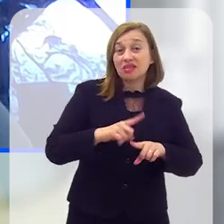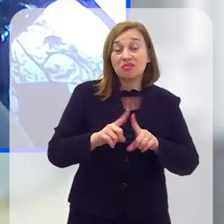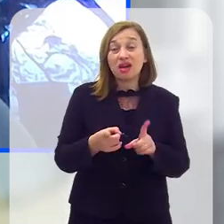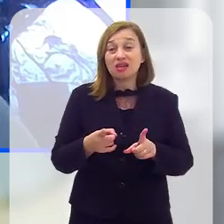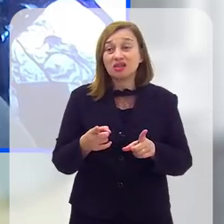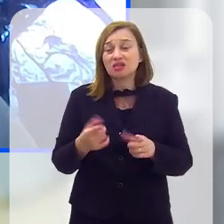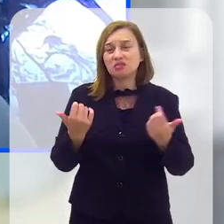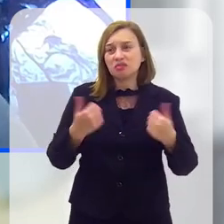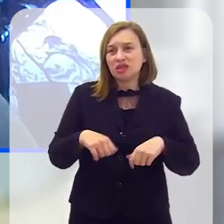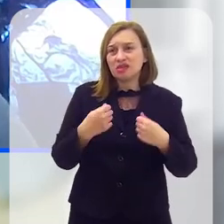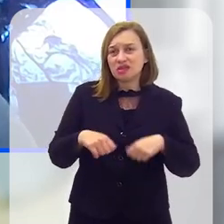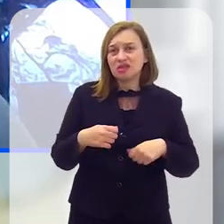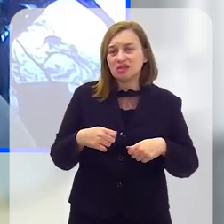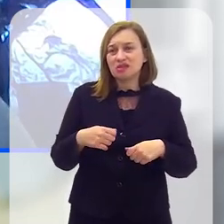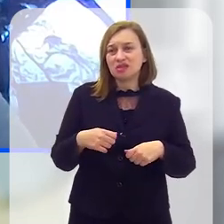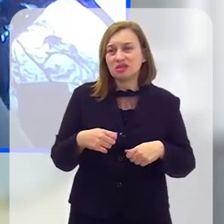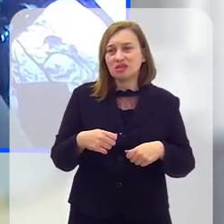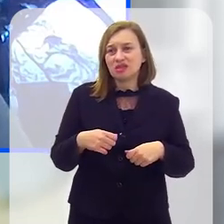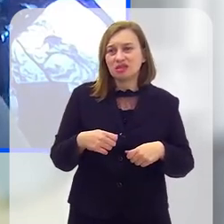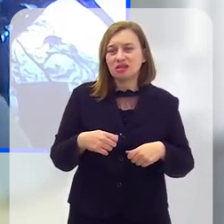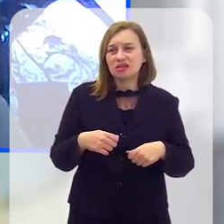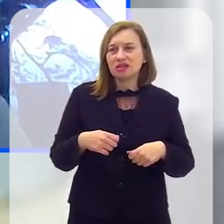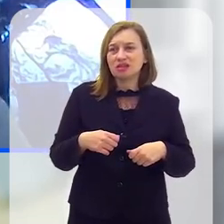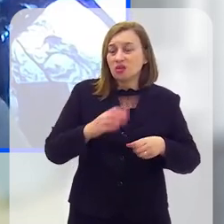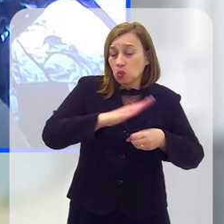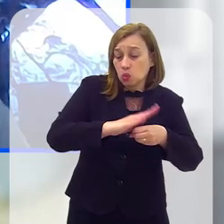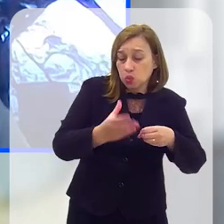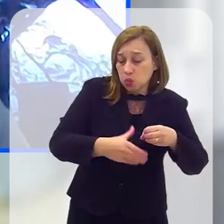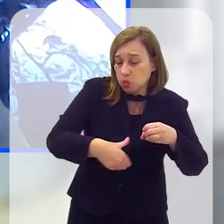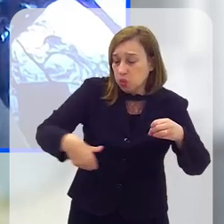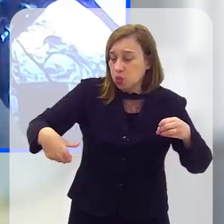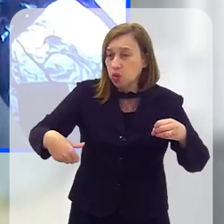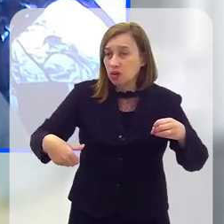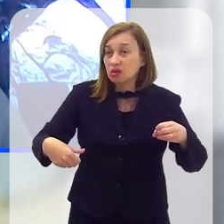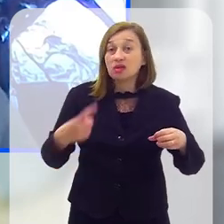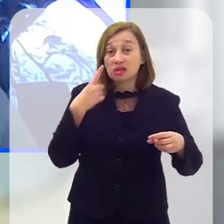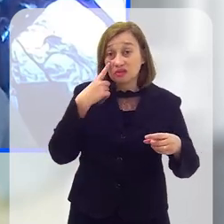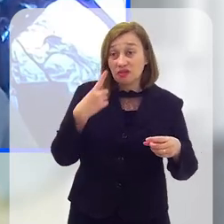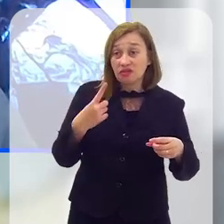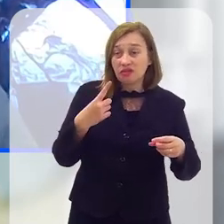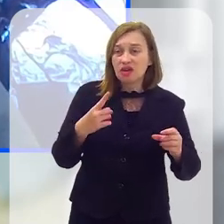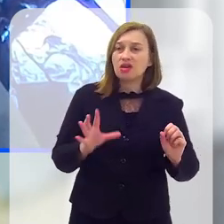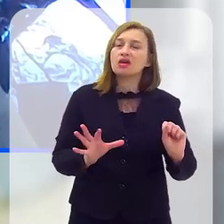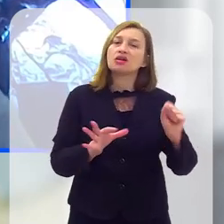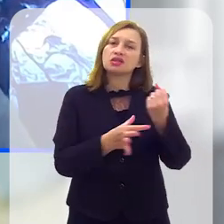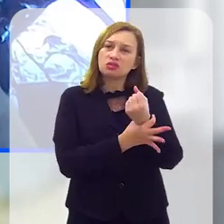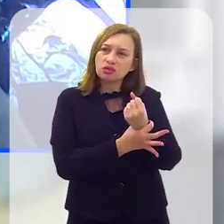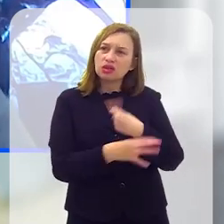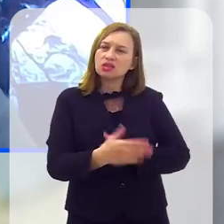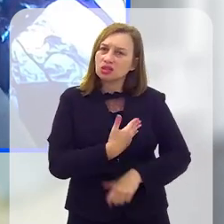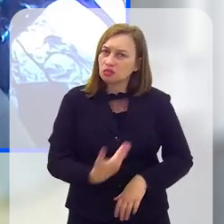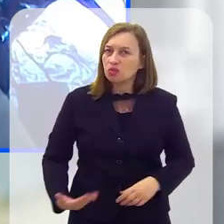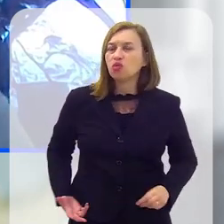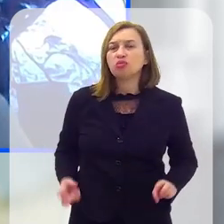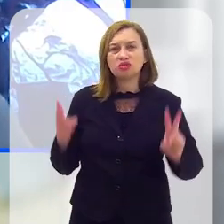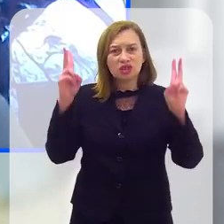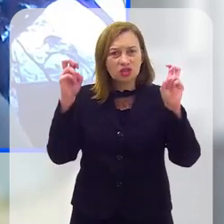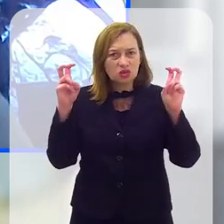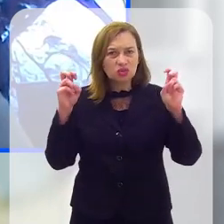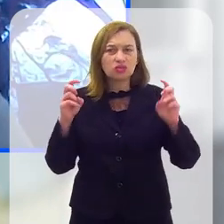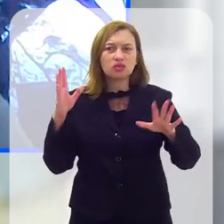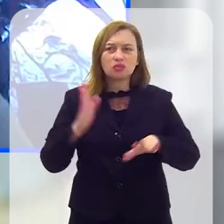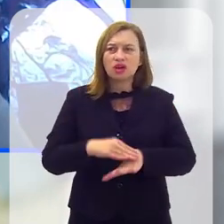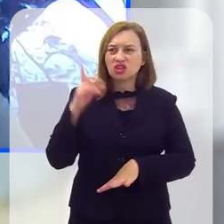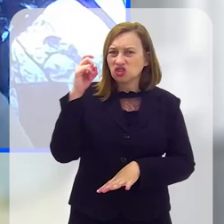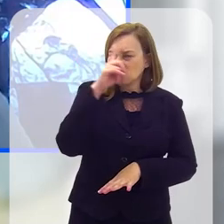Você ali, além de toda a problemática dos serviços de saneamento, você vai ter as questões de segurança pública, que são uma das mais